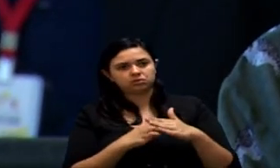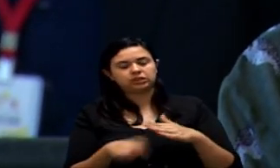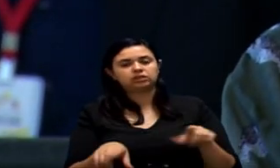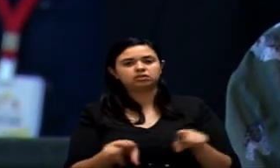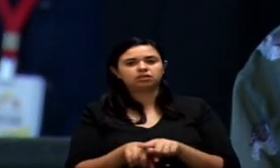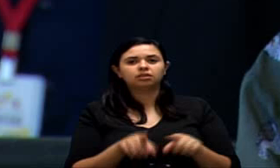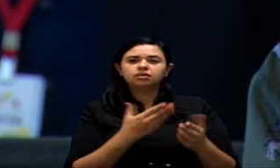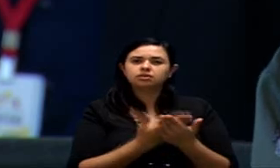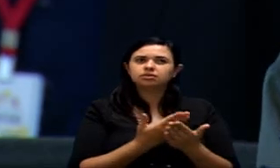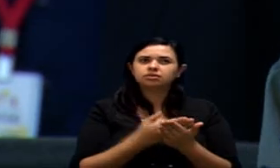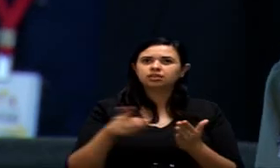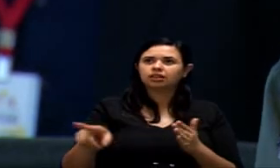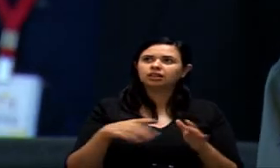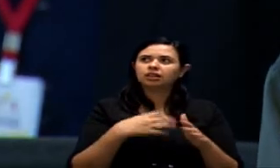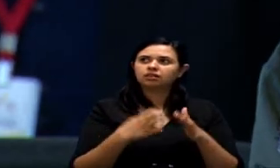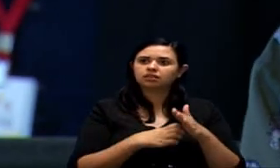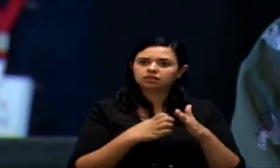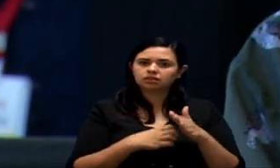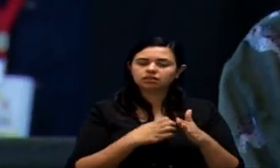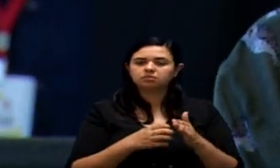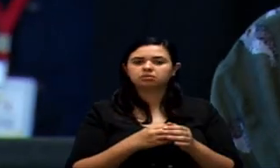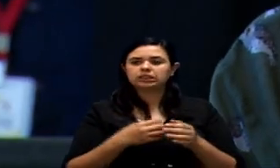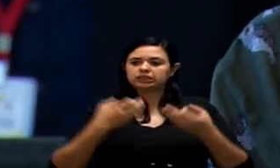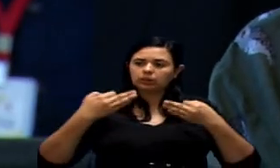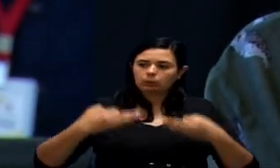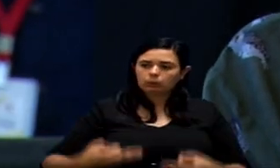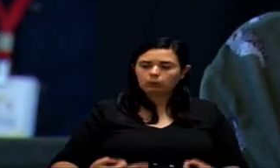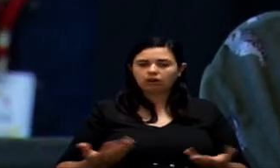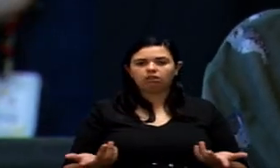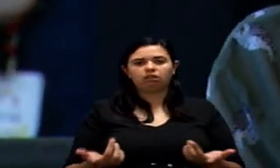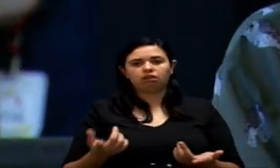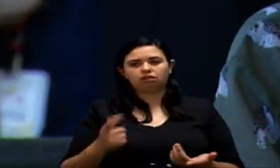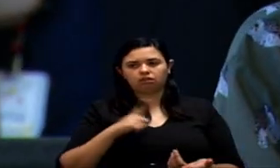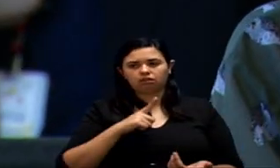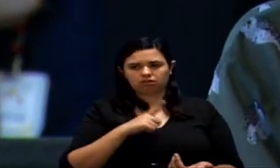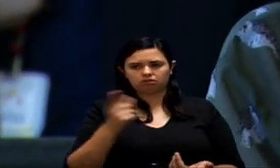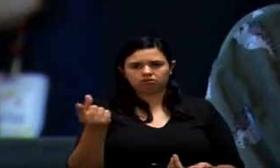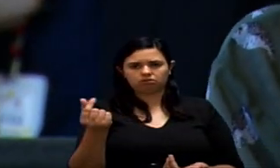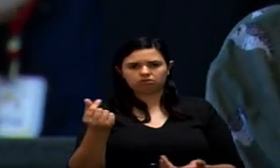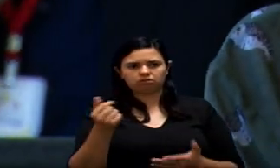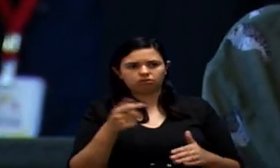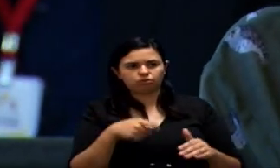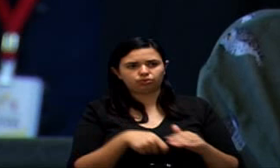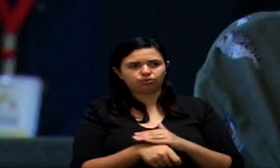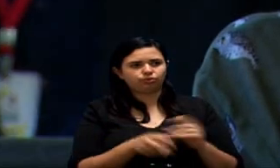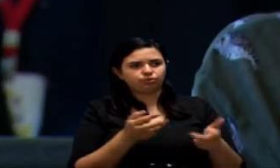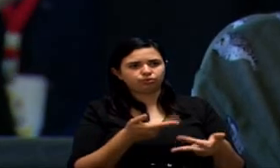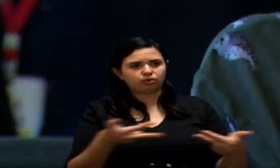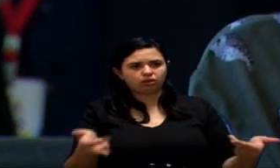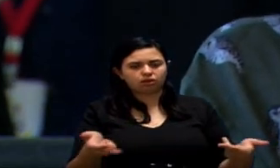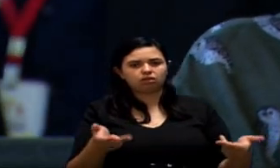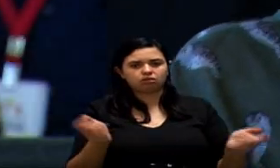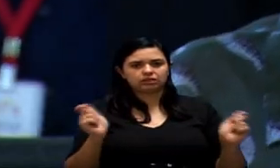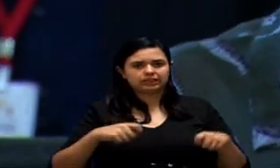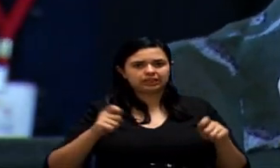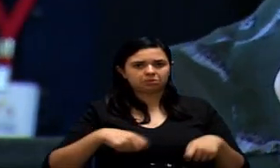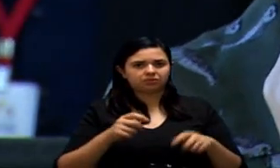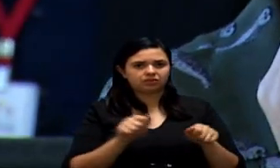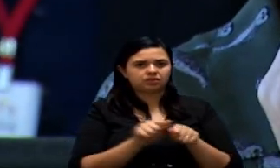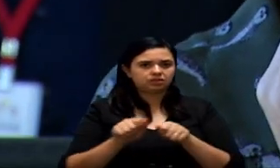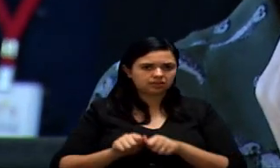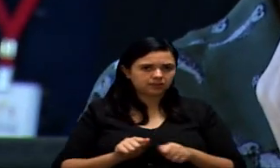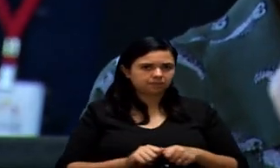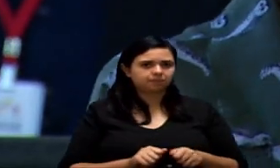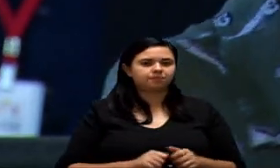essa empresa, se ela é uma empresa idônea, se tem recursos para fazer, né? Mas também cabe à população. E por isso que é tão